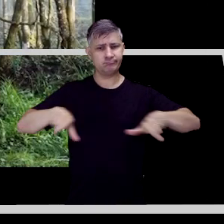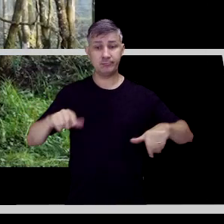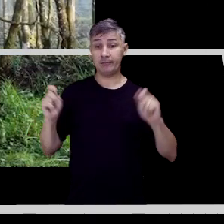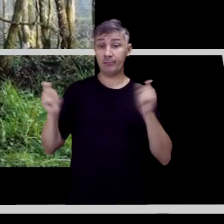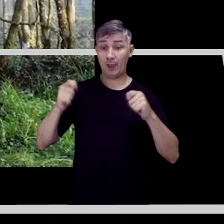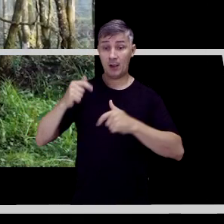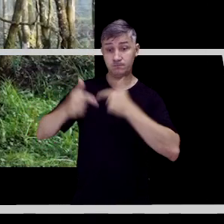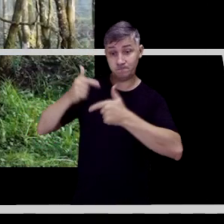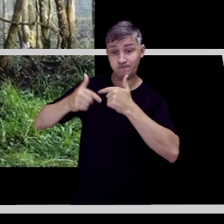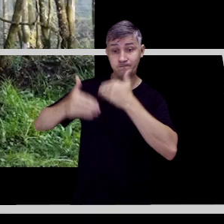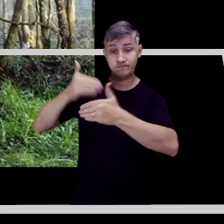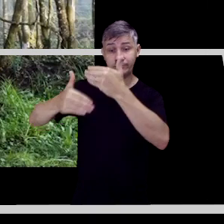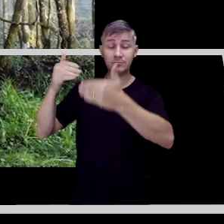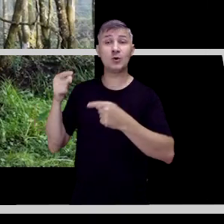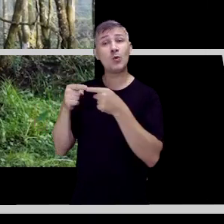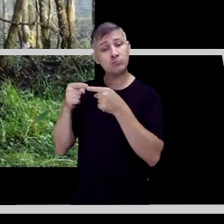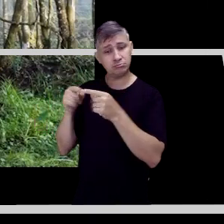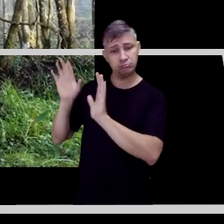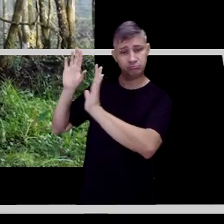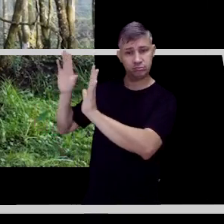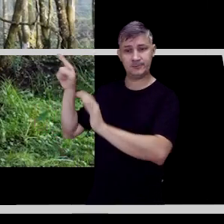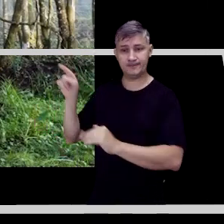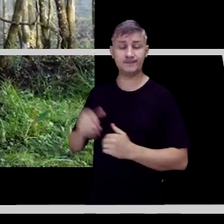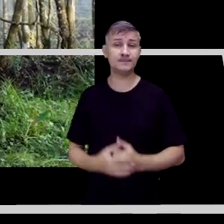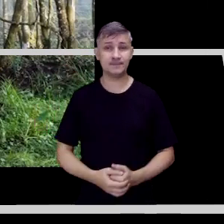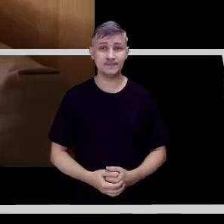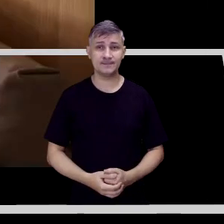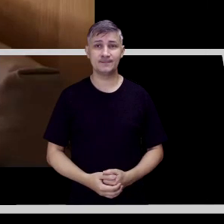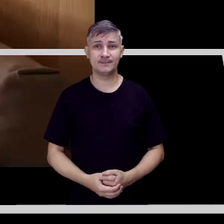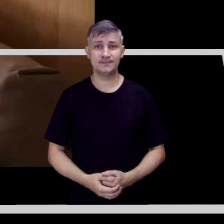é um material que realmente ele pode ser trabalhado como ele é.